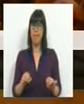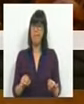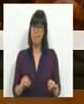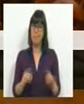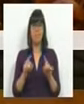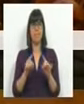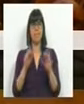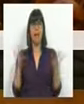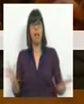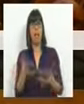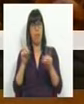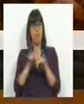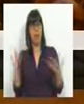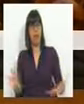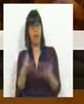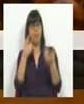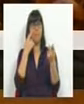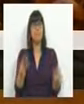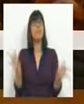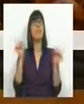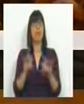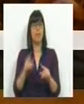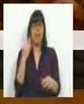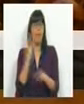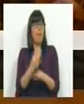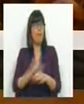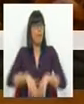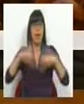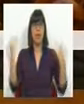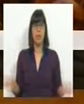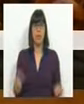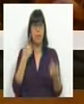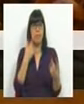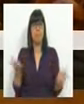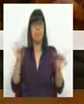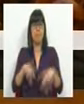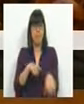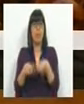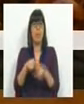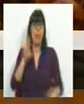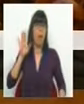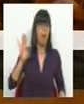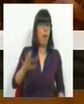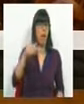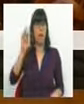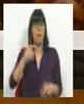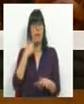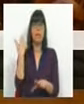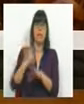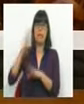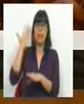é ligeireza. É o regresso da festa. É o regresso da política socialista do